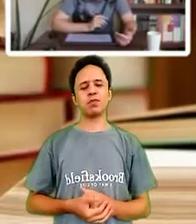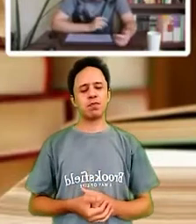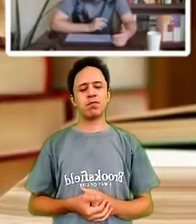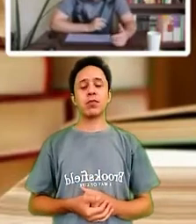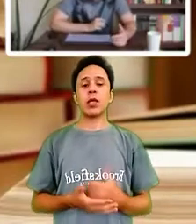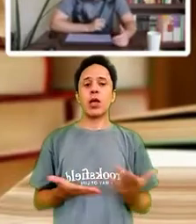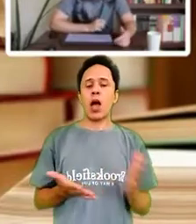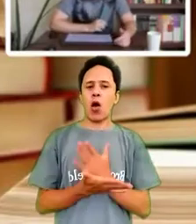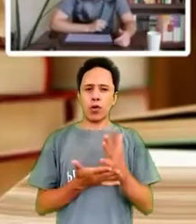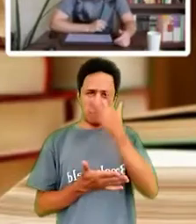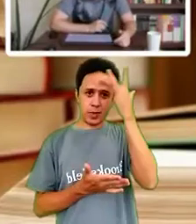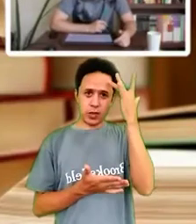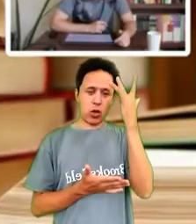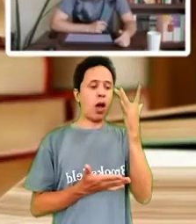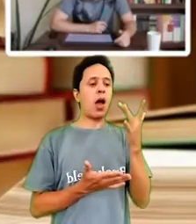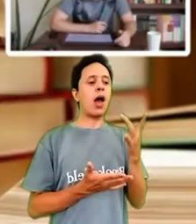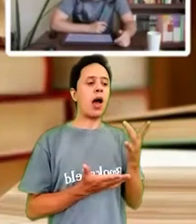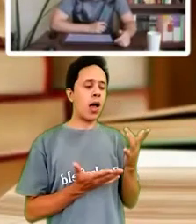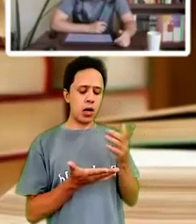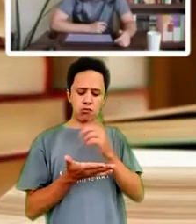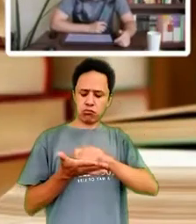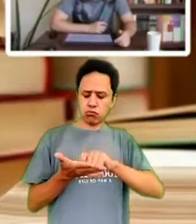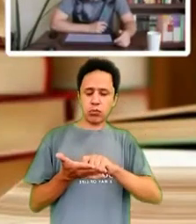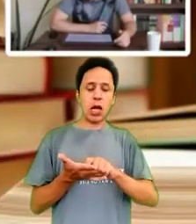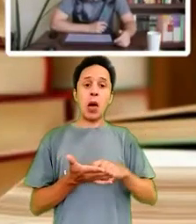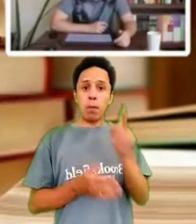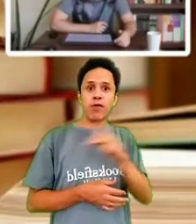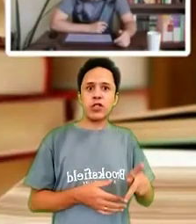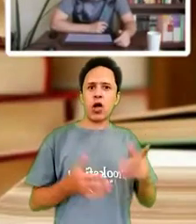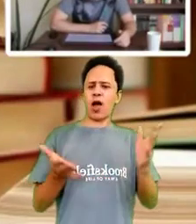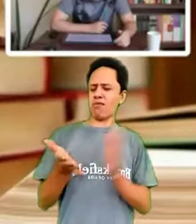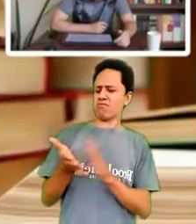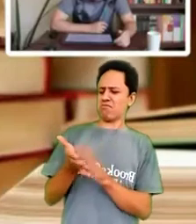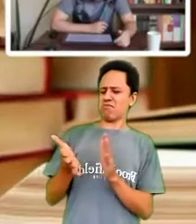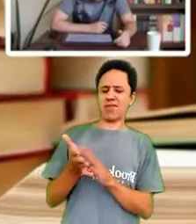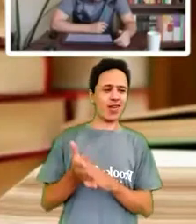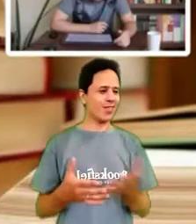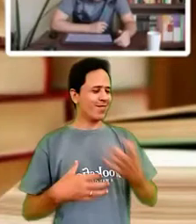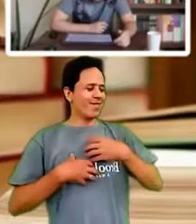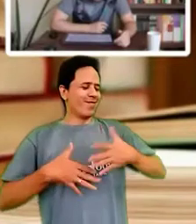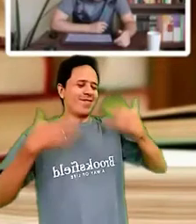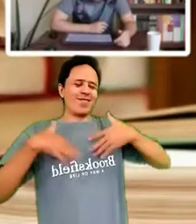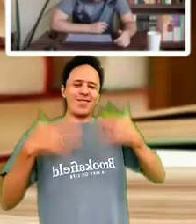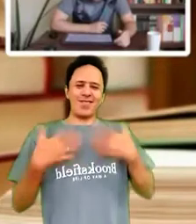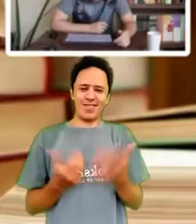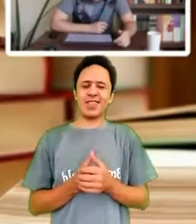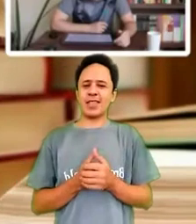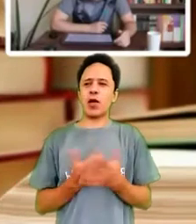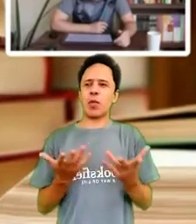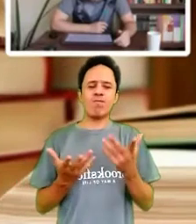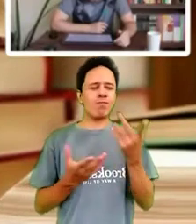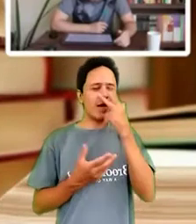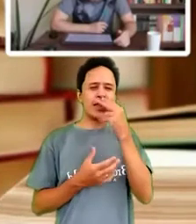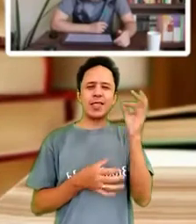interessante. Alguns elogios da professora me animavam a continuar. Ninguém falava em conto ou poesia, mas a semente dessas coisas